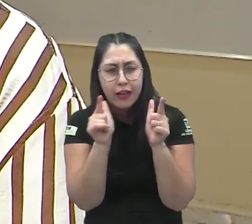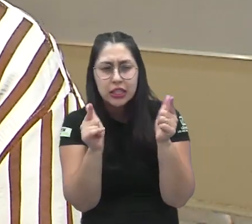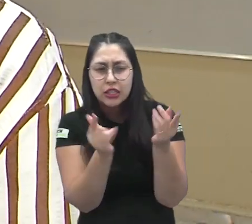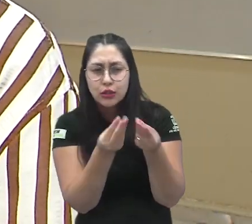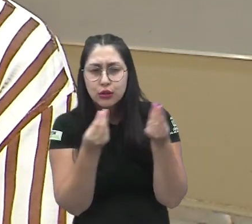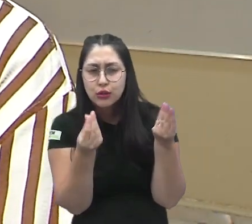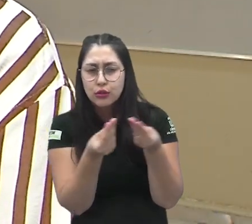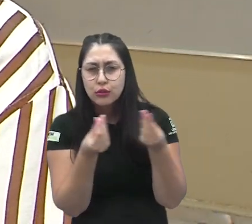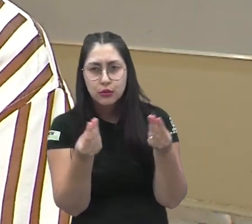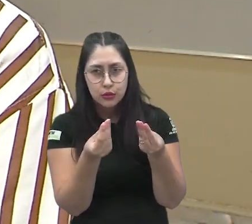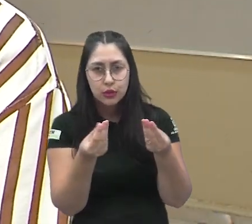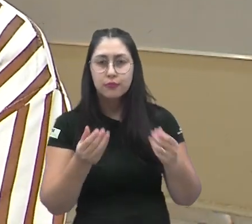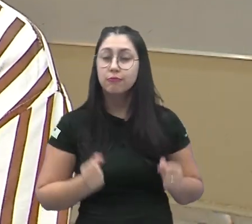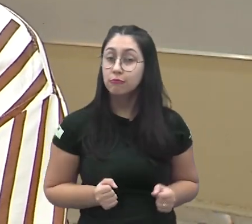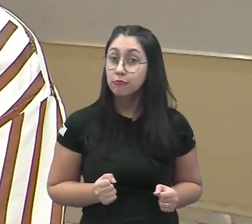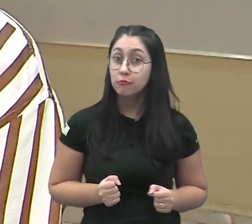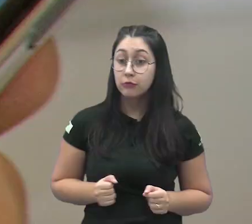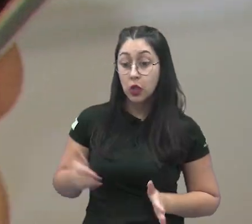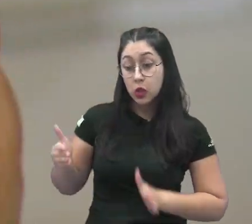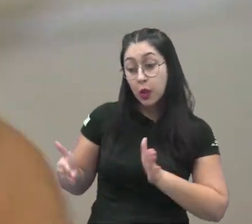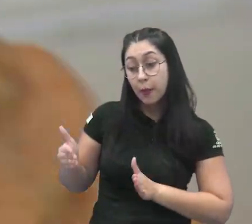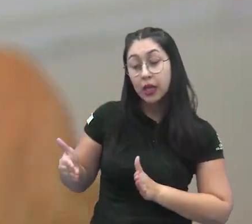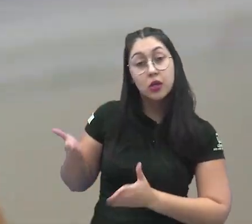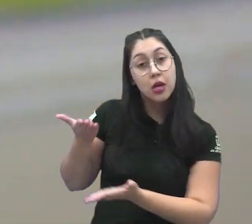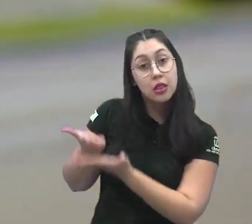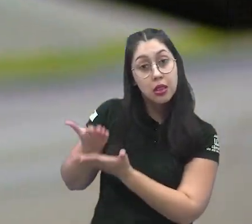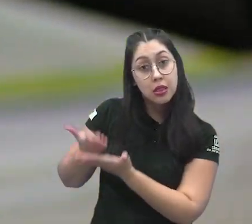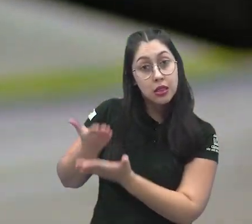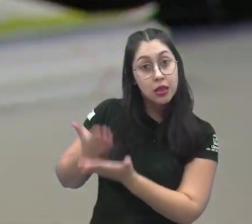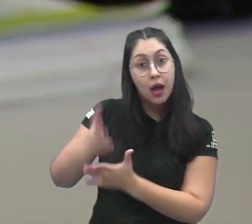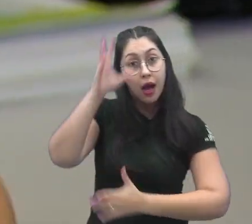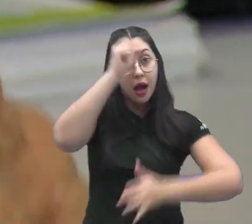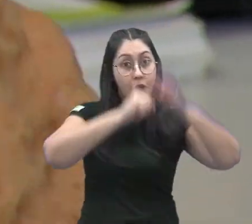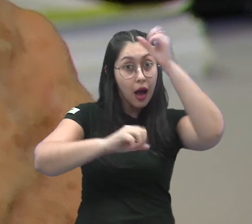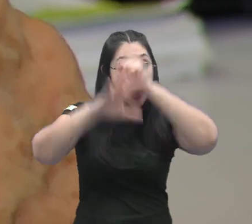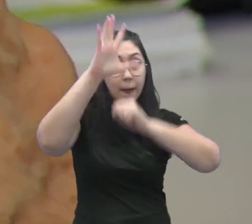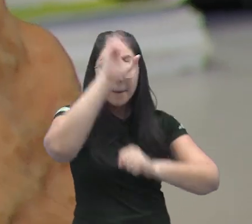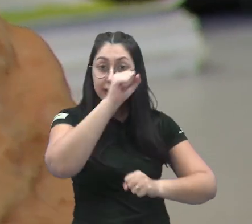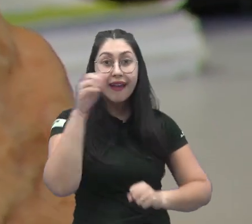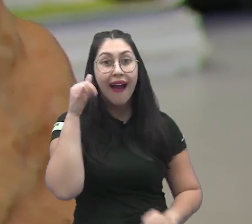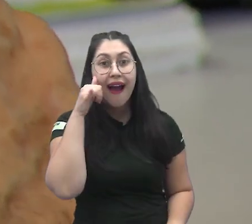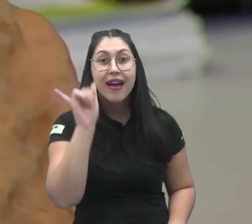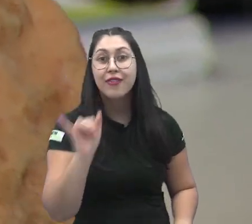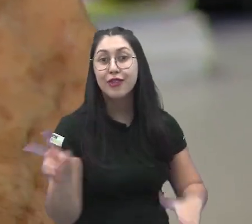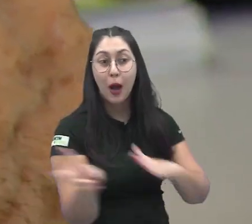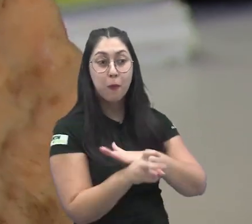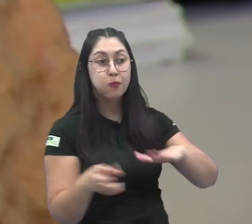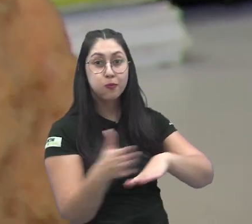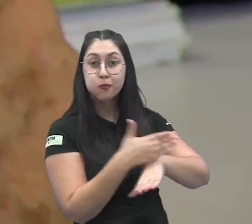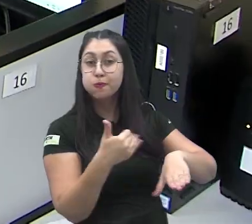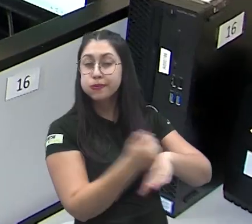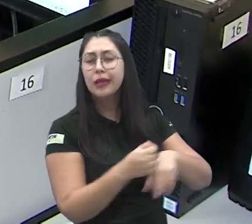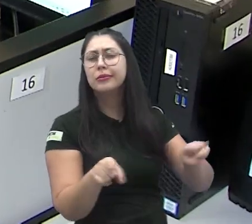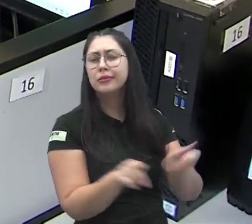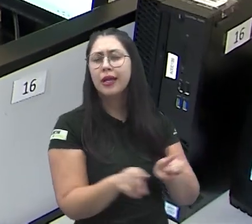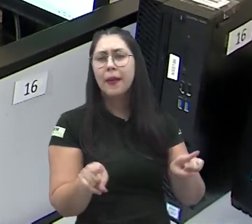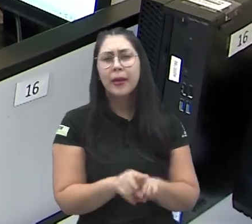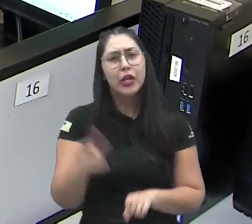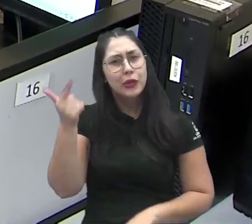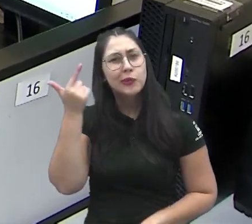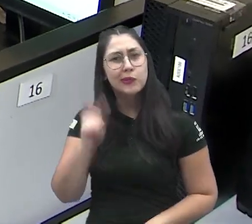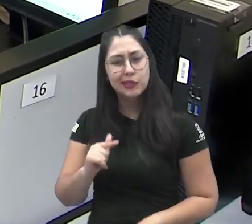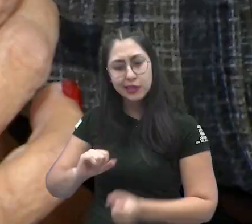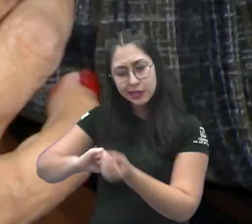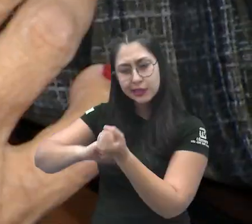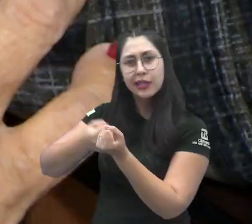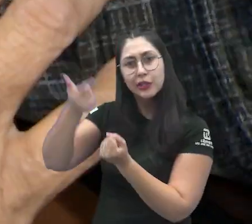olhar de ter um filtro melhor para essa questão. Durante as aulas, os alunos aprendem a lidar com situações do dia a dia, como recuperação